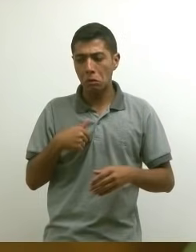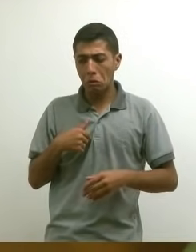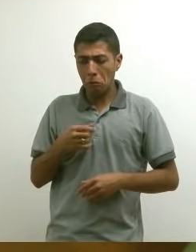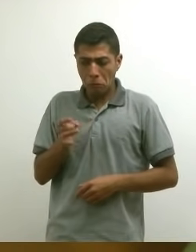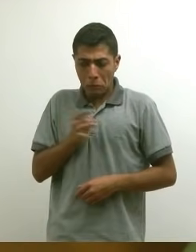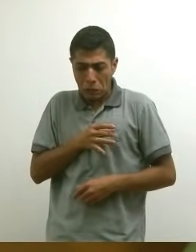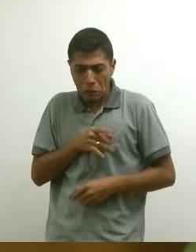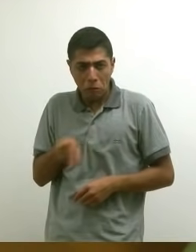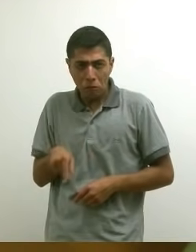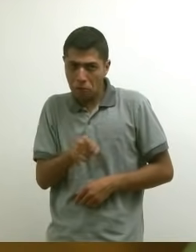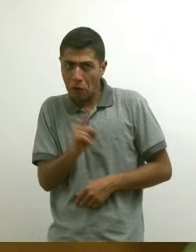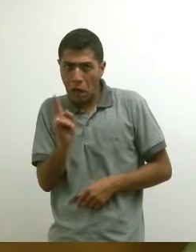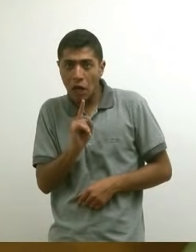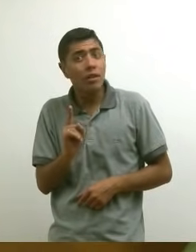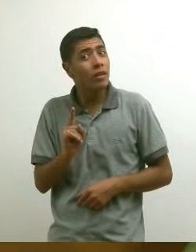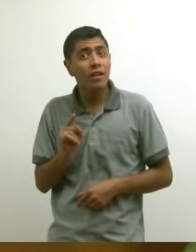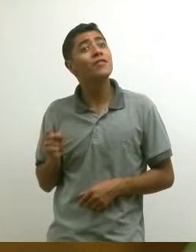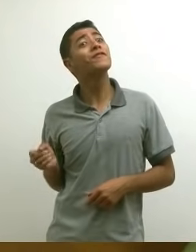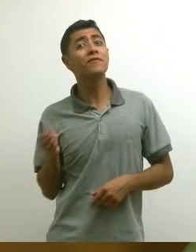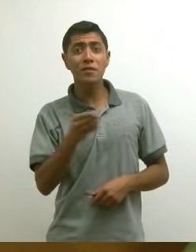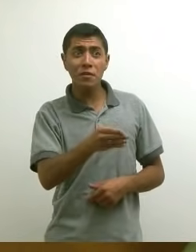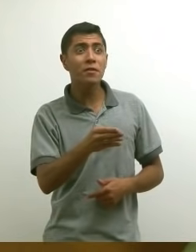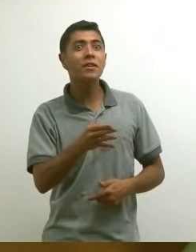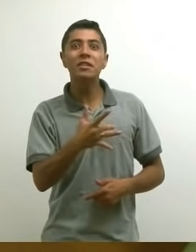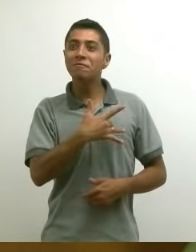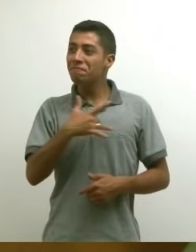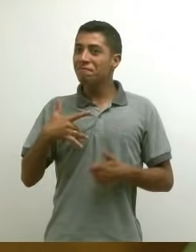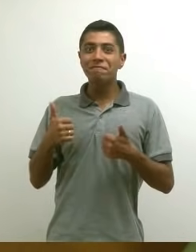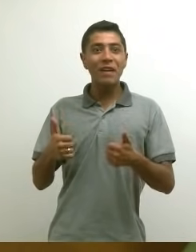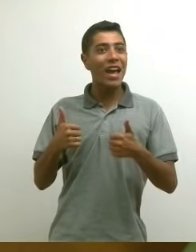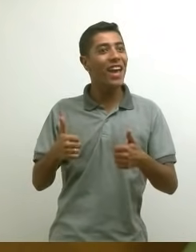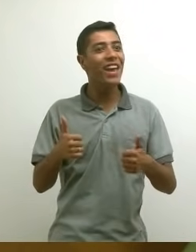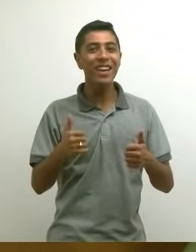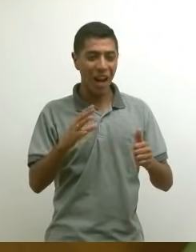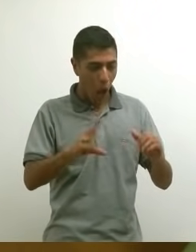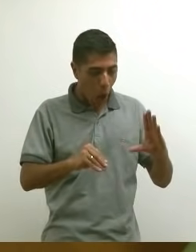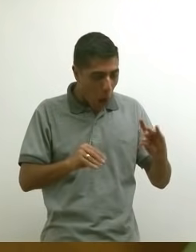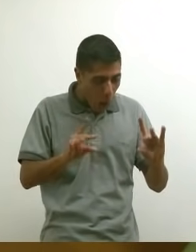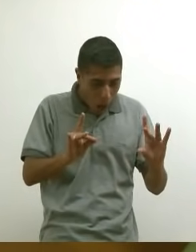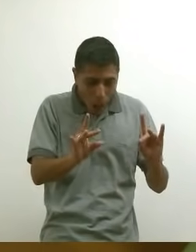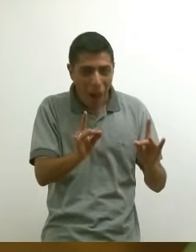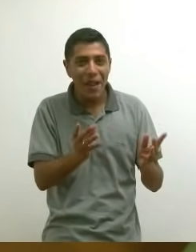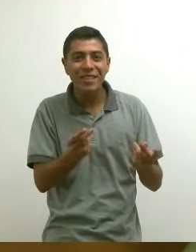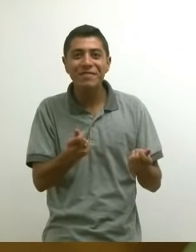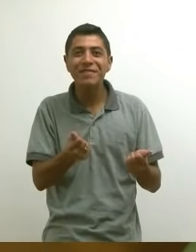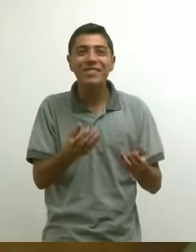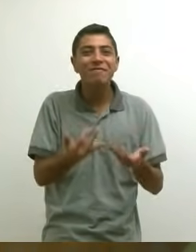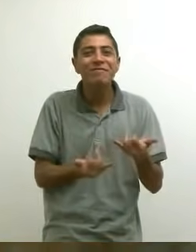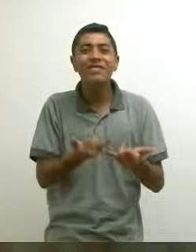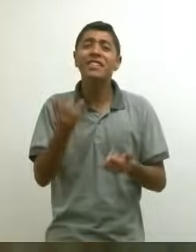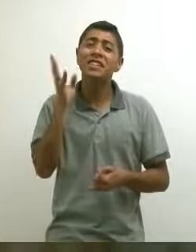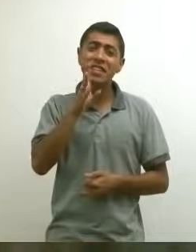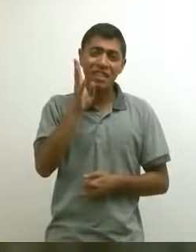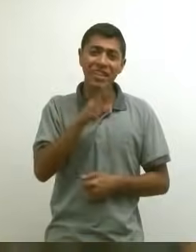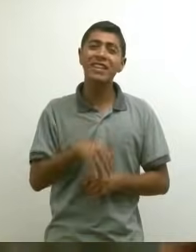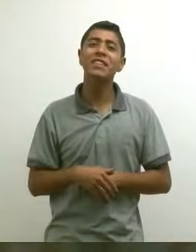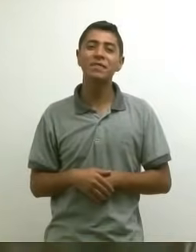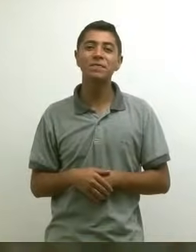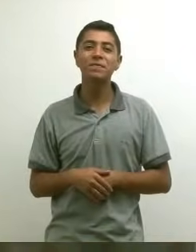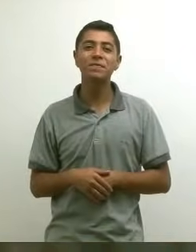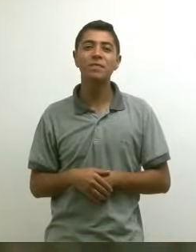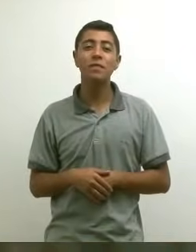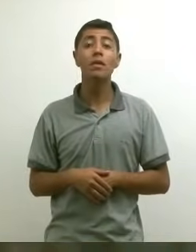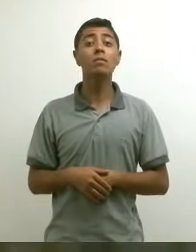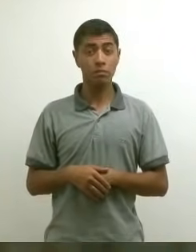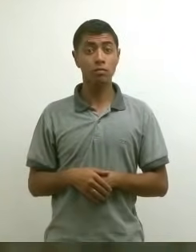colateral fica a dica gente tinha um projeto e lama é bom aqui vem uma outra questão